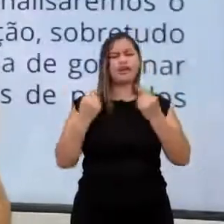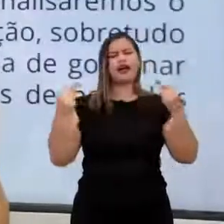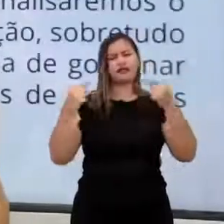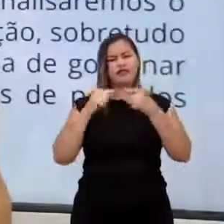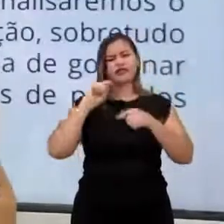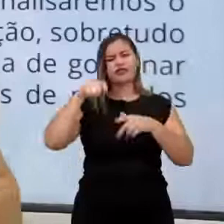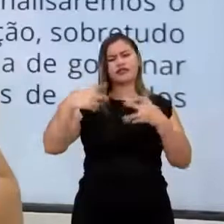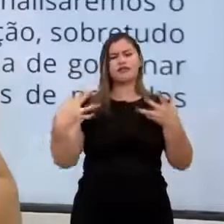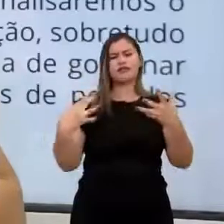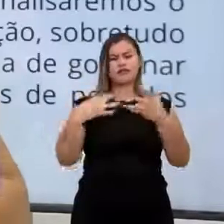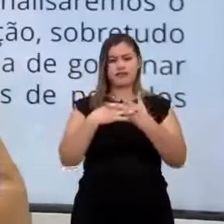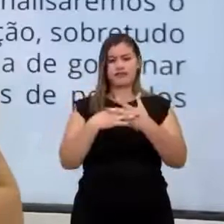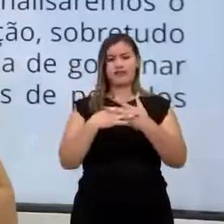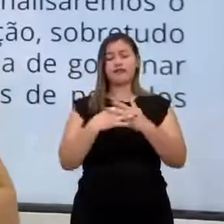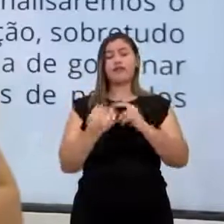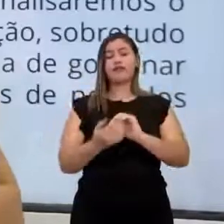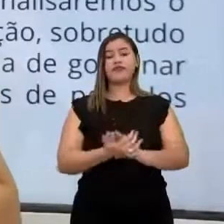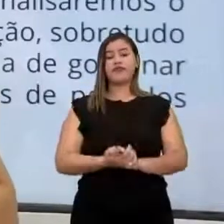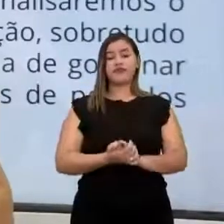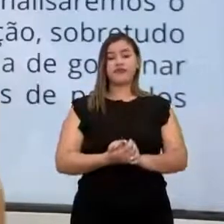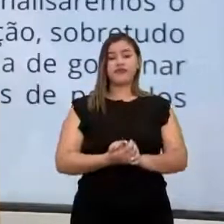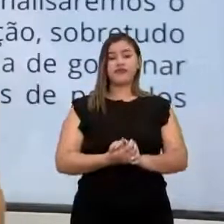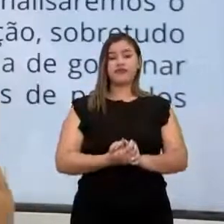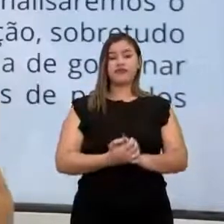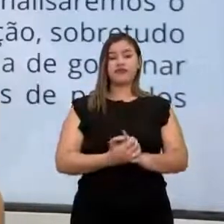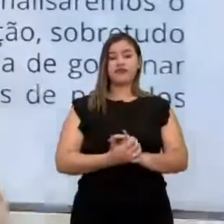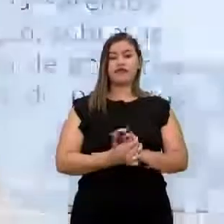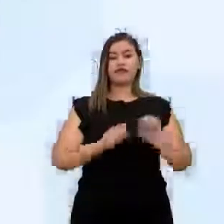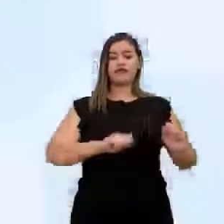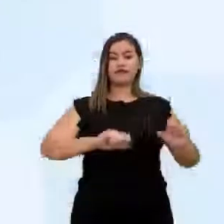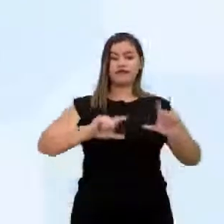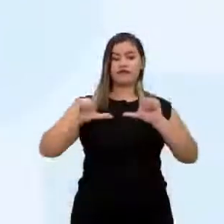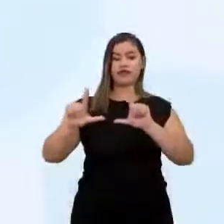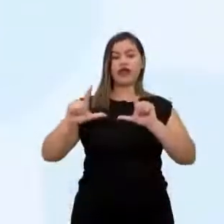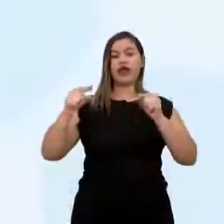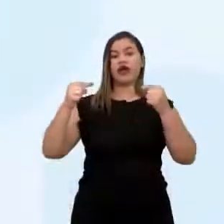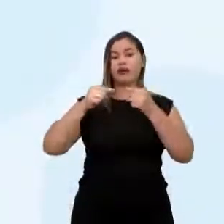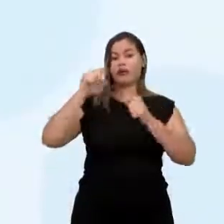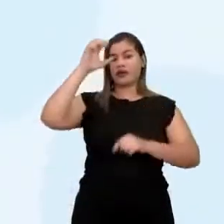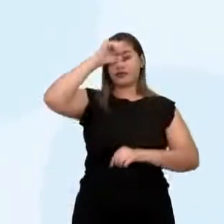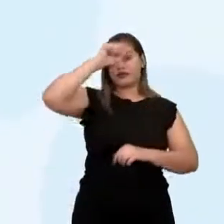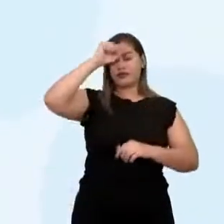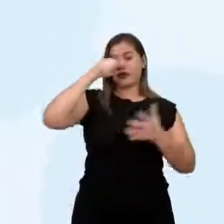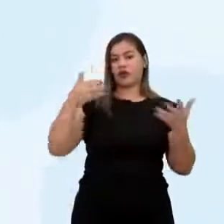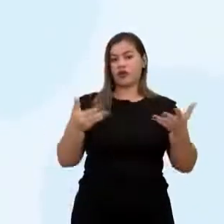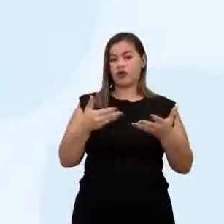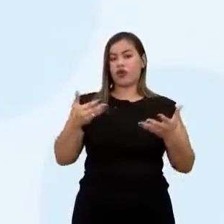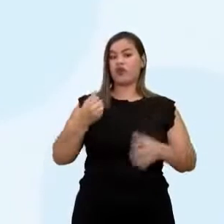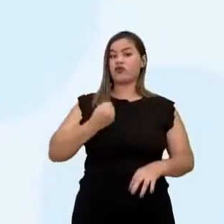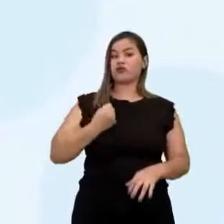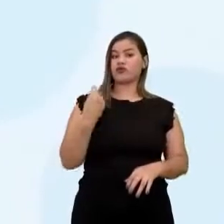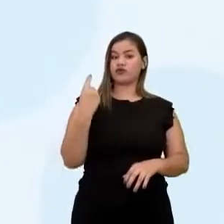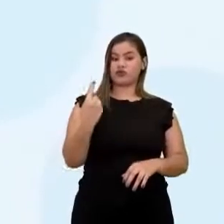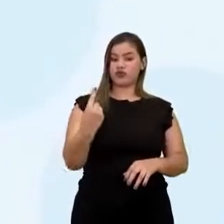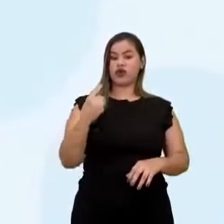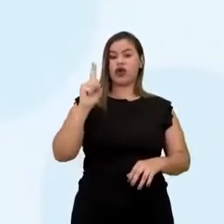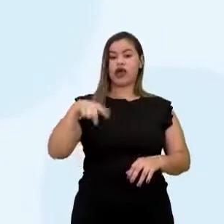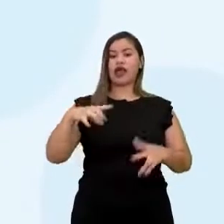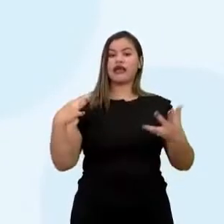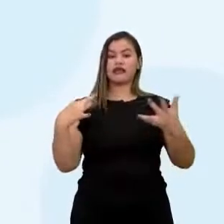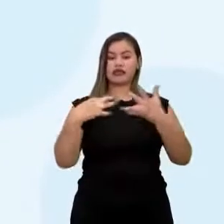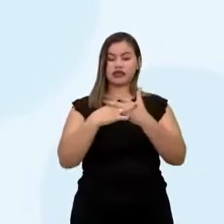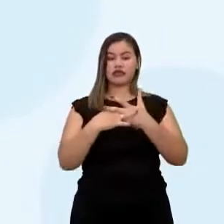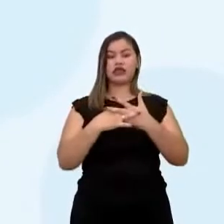E aí, eu trouxe para vocês na tela a situação de aprendizagem que nós estamos trabalhando, que é a número 1, que é a cidadania e as